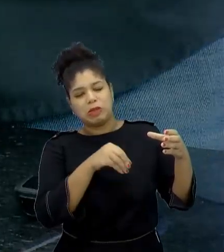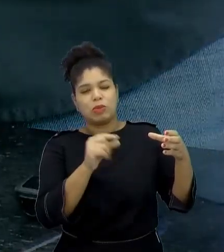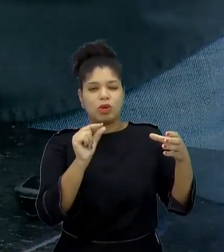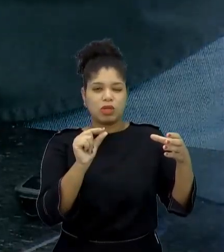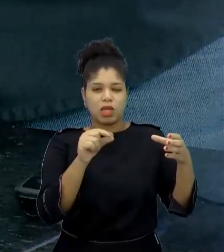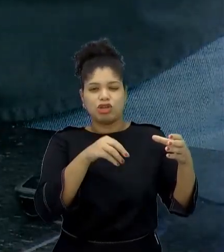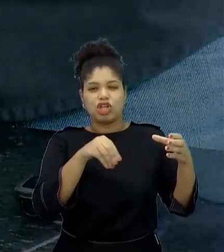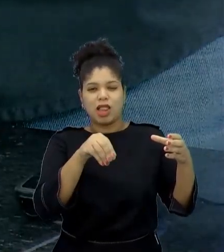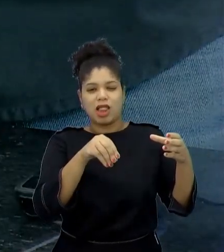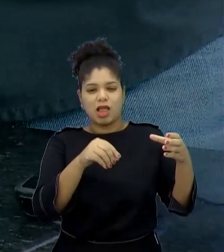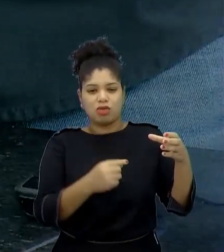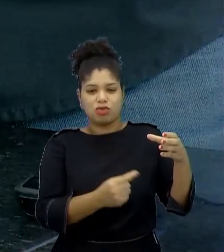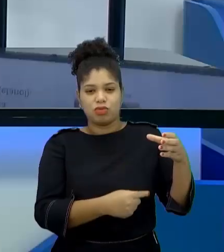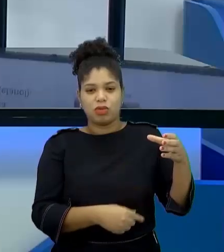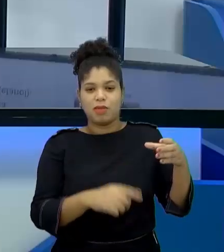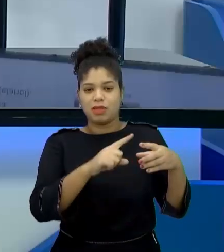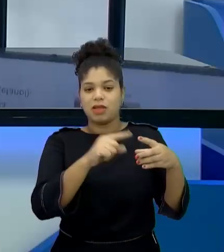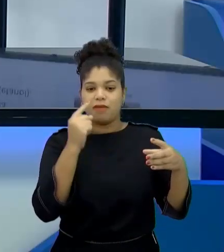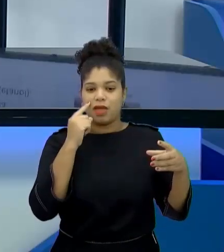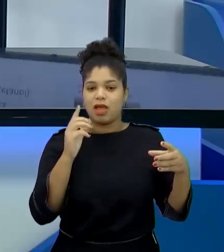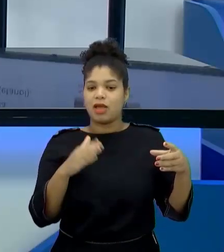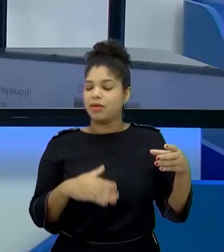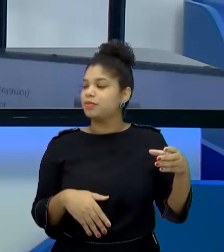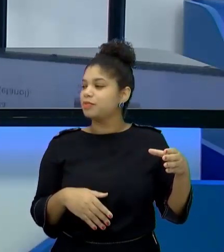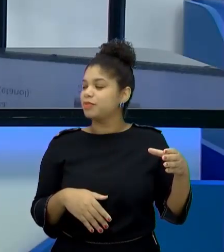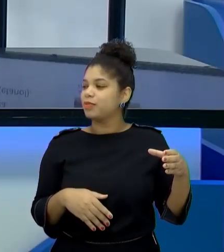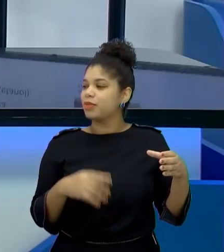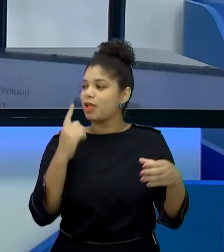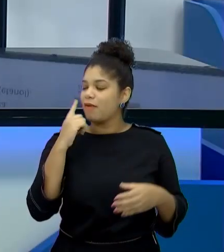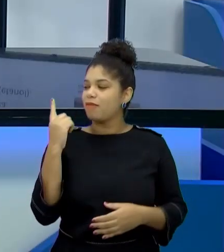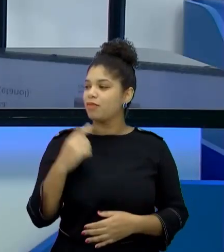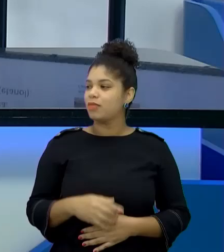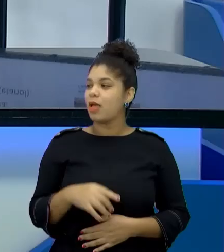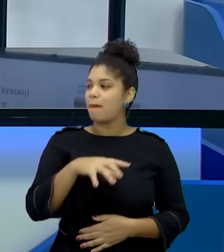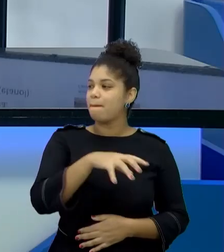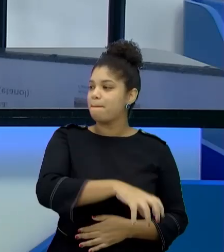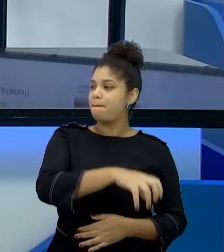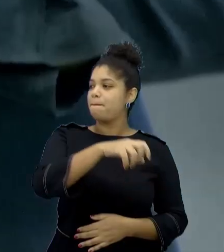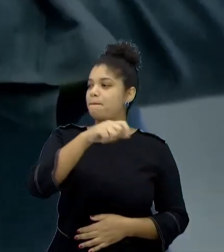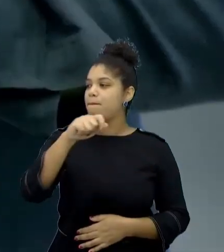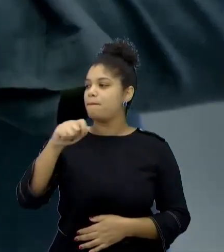mais granulares, ó, olha só, como esta aqui que eu peguei, olha só.